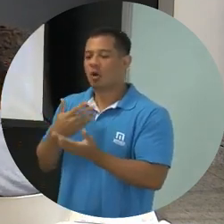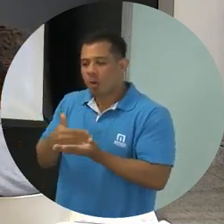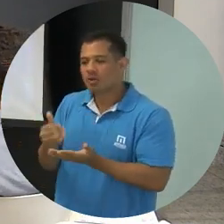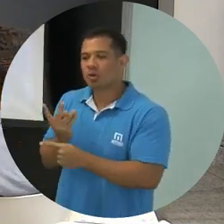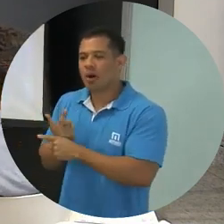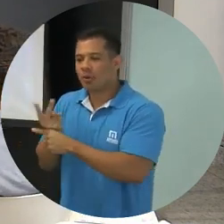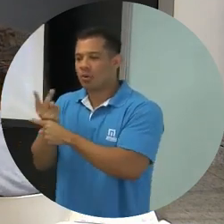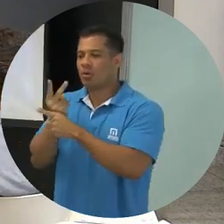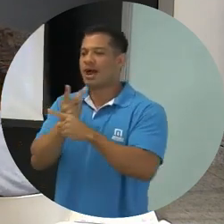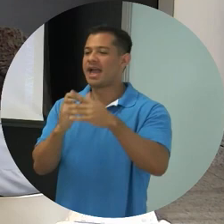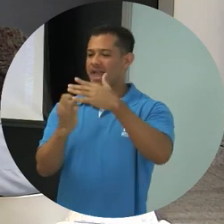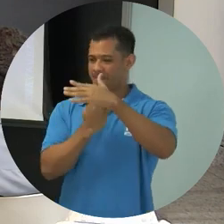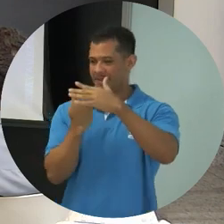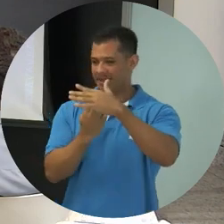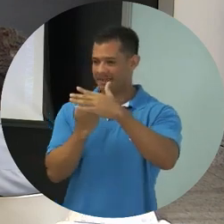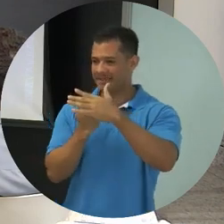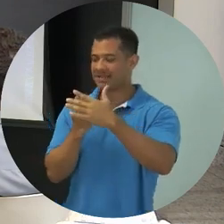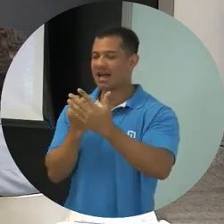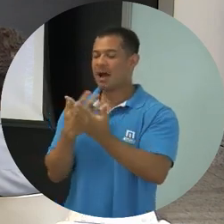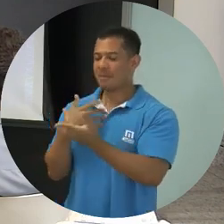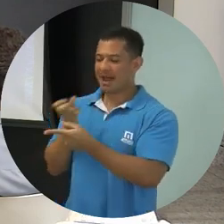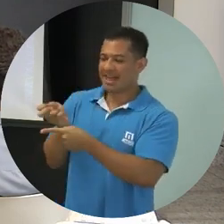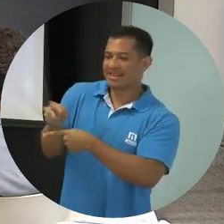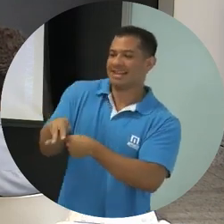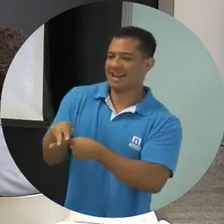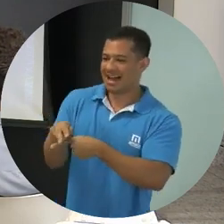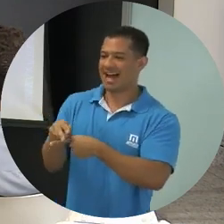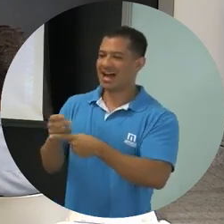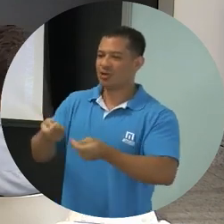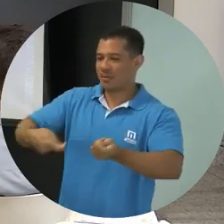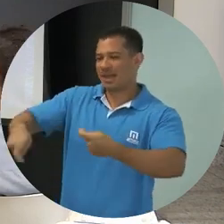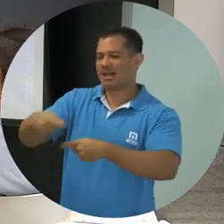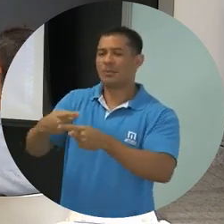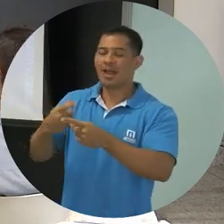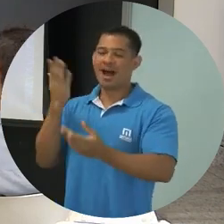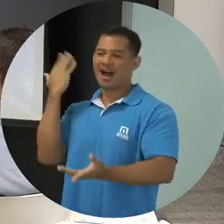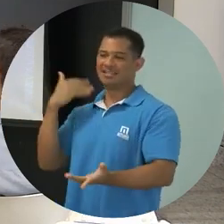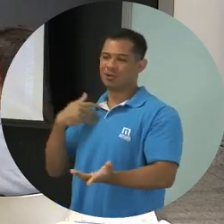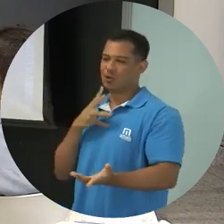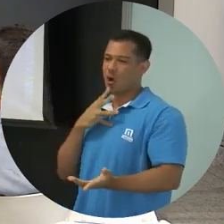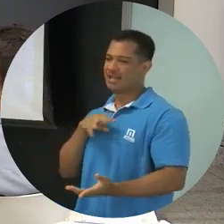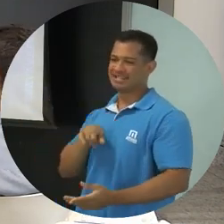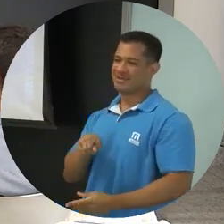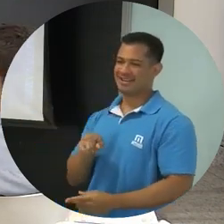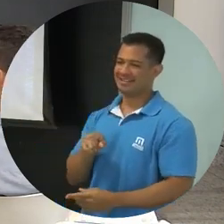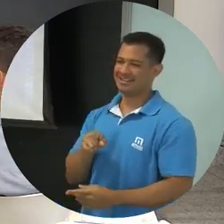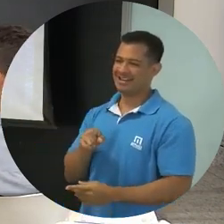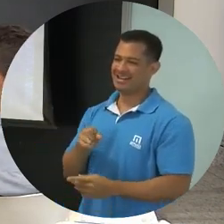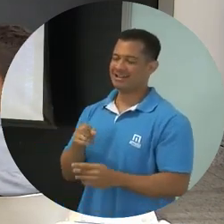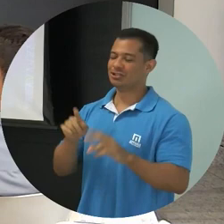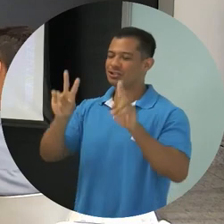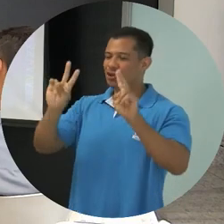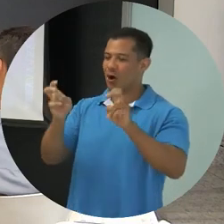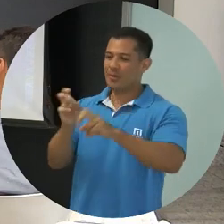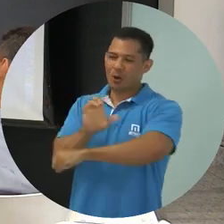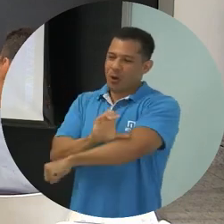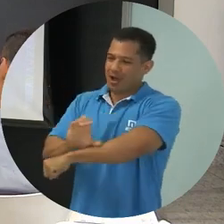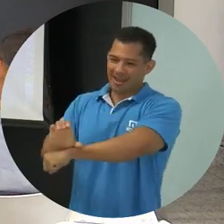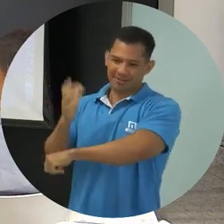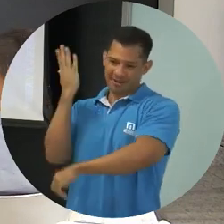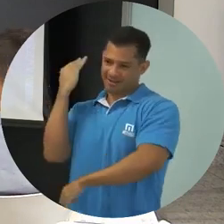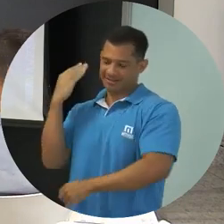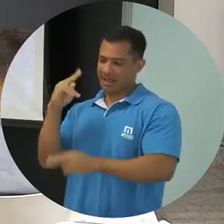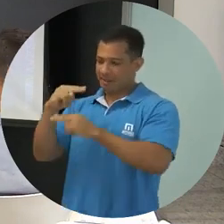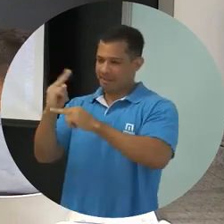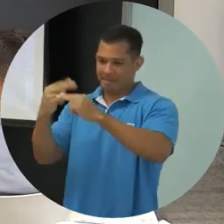né, para poder fazer a entrada no mercado. Afinal, nós não tínhamos conhecimento de concreto, né? A Priner não tinha esse